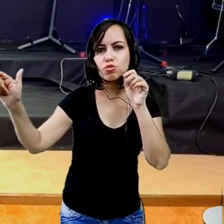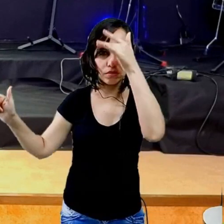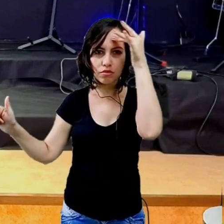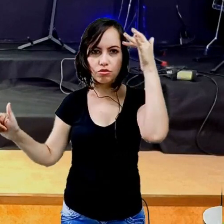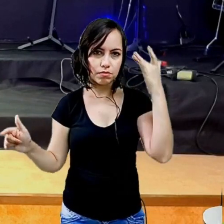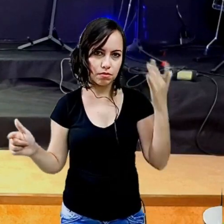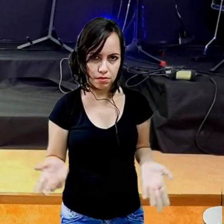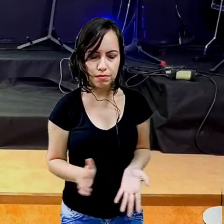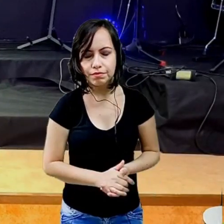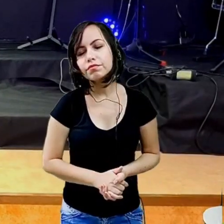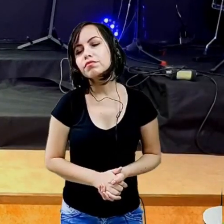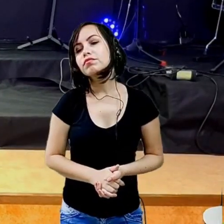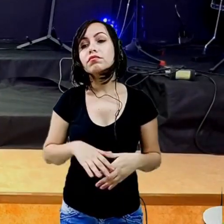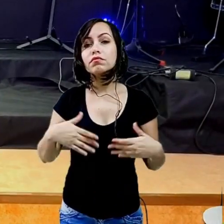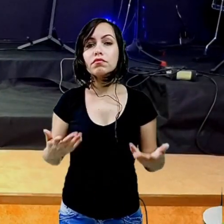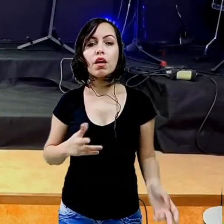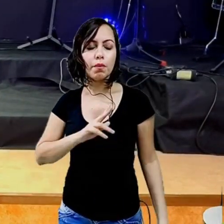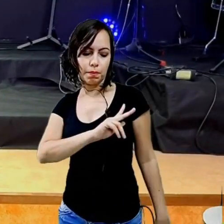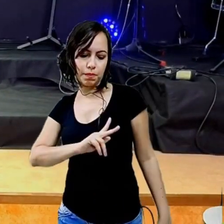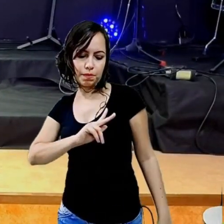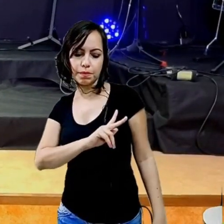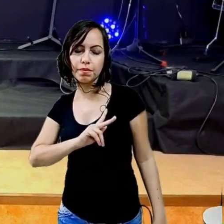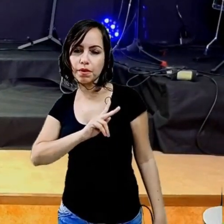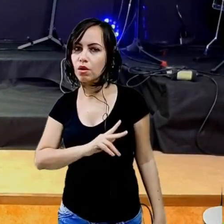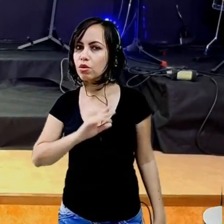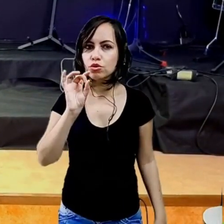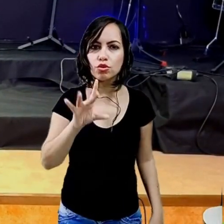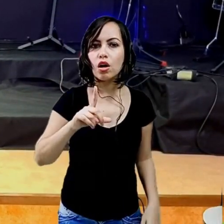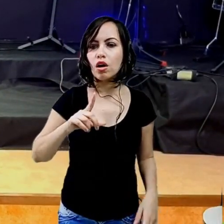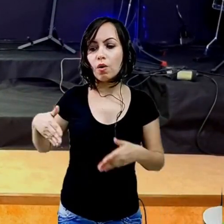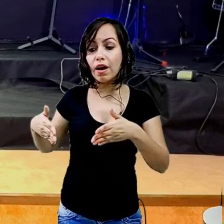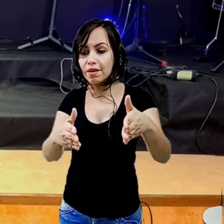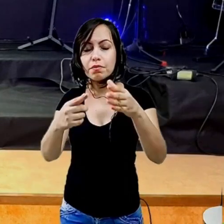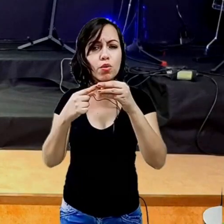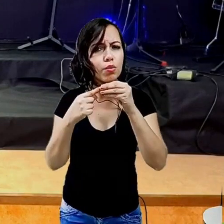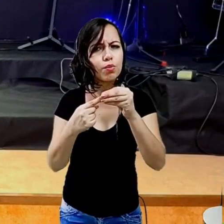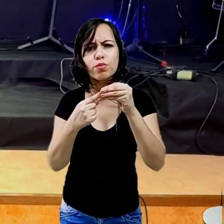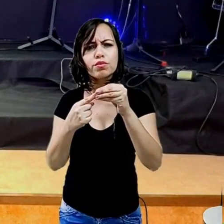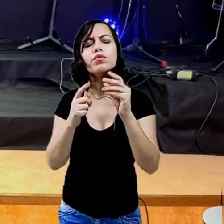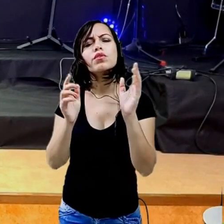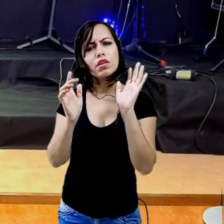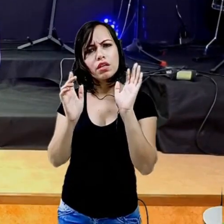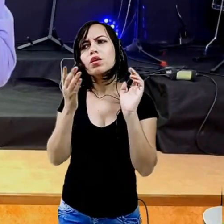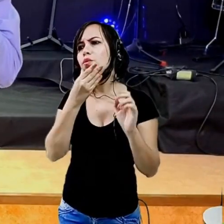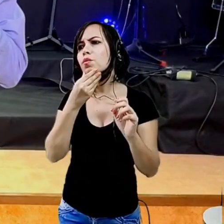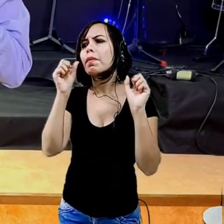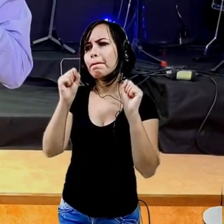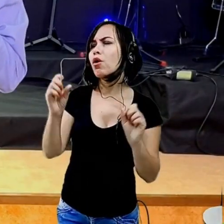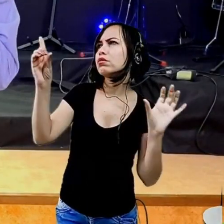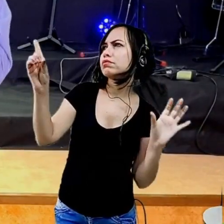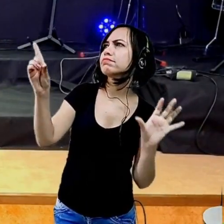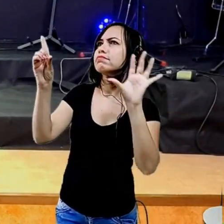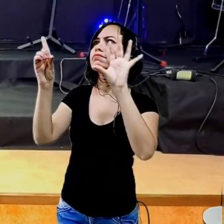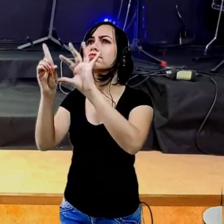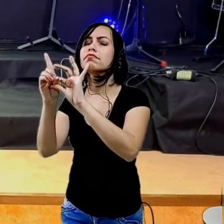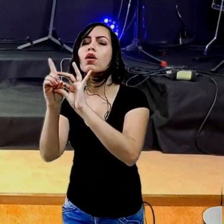gentis. Então, para o apóstolo Paulo, só há um caminho que o homem pode chegar a Deus. Só